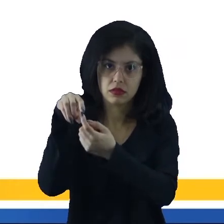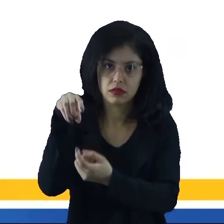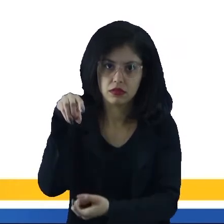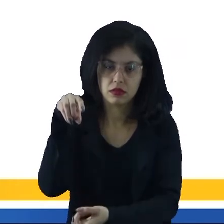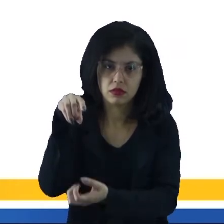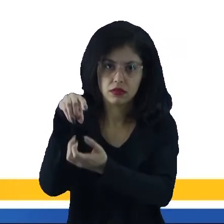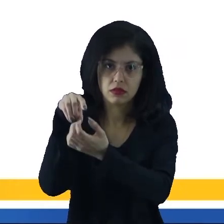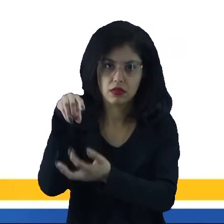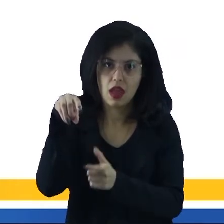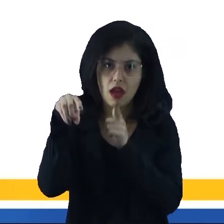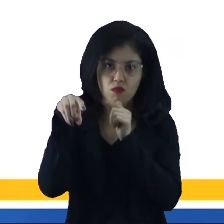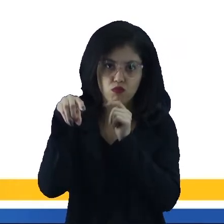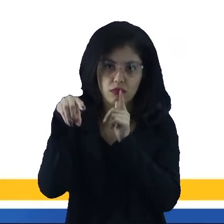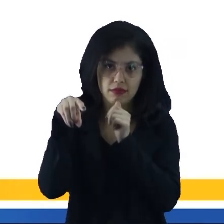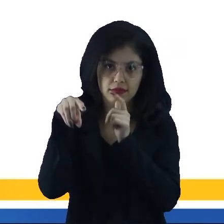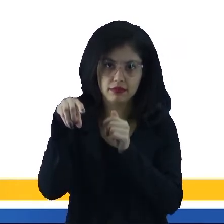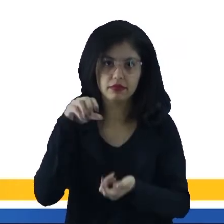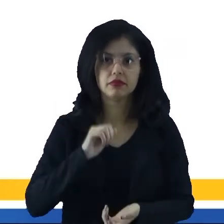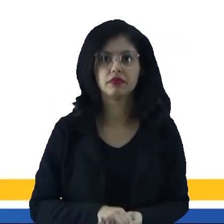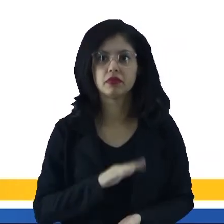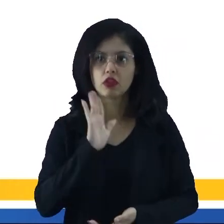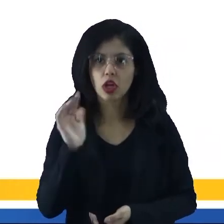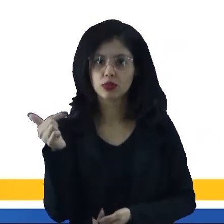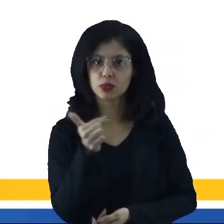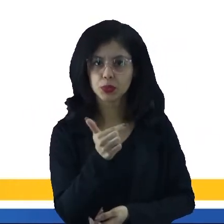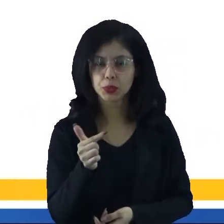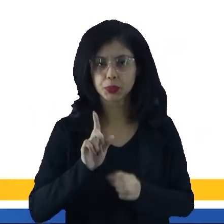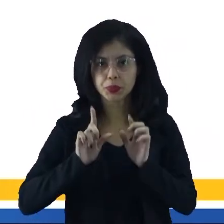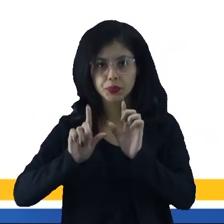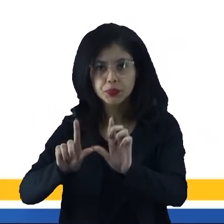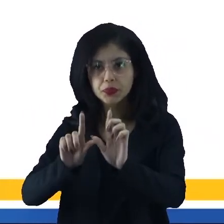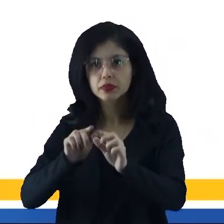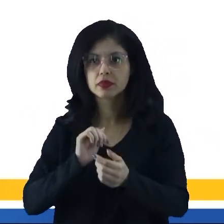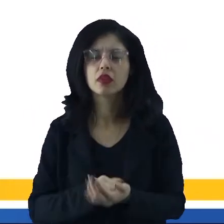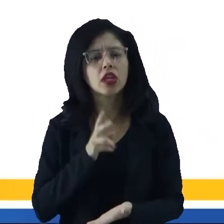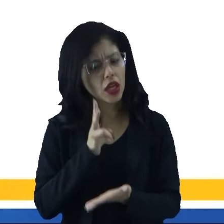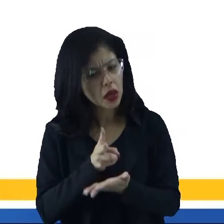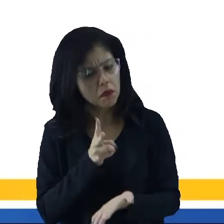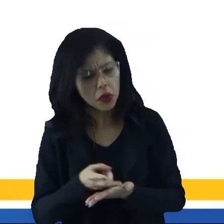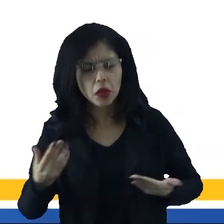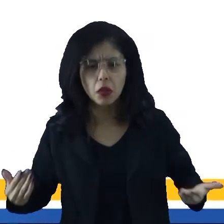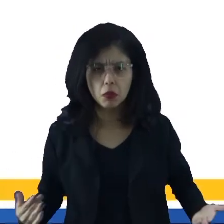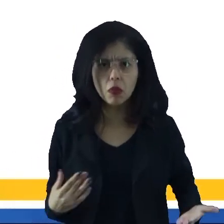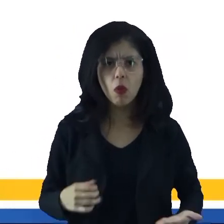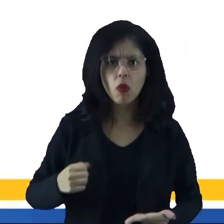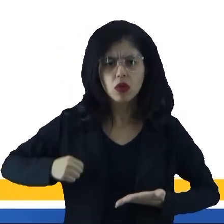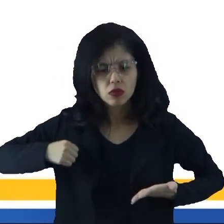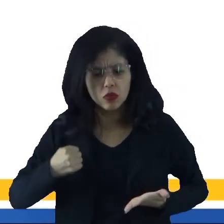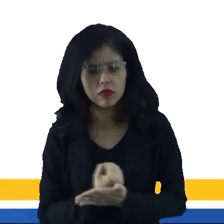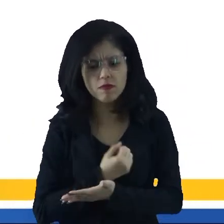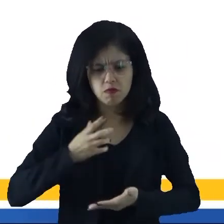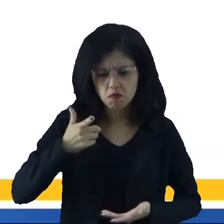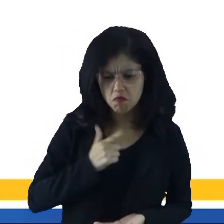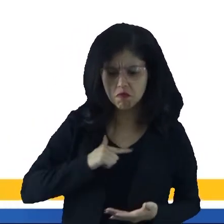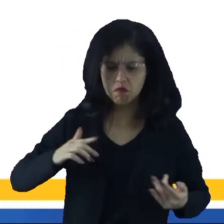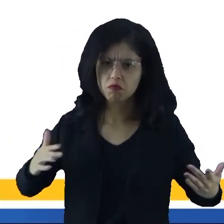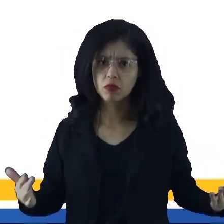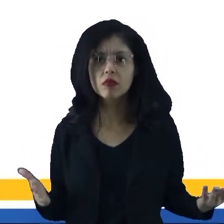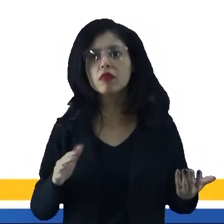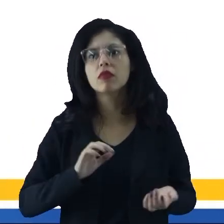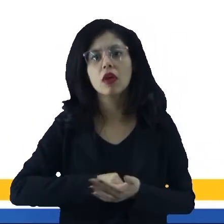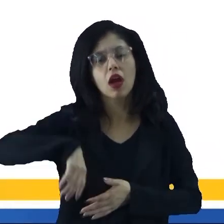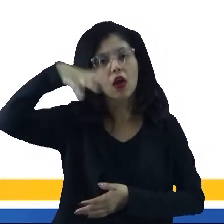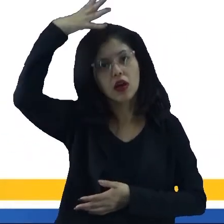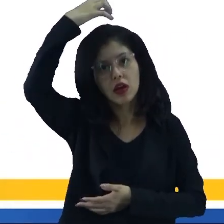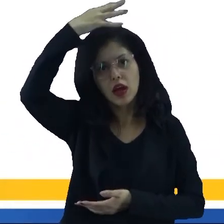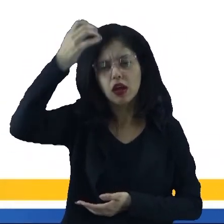quadrinho, tá? Já no segundo quadrinho, é mesmo, mas que absurdo. E o Cascão,